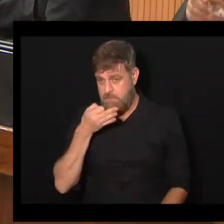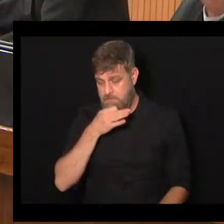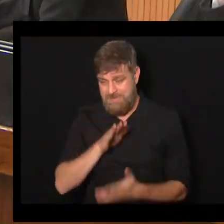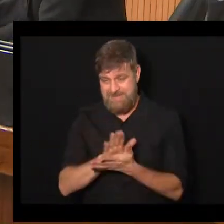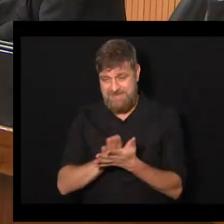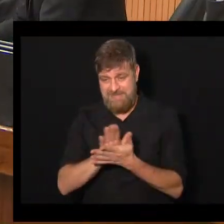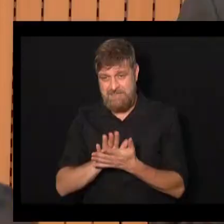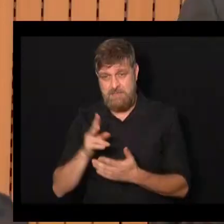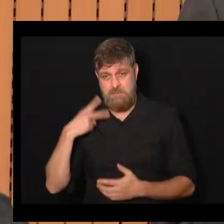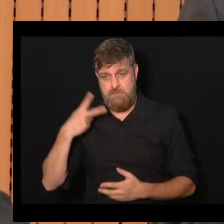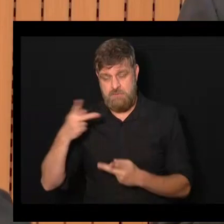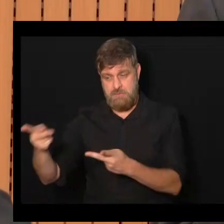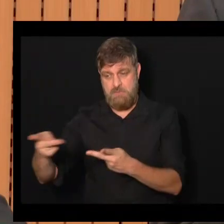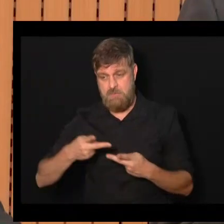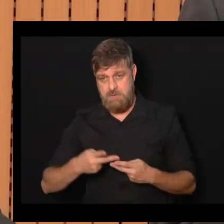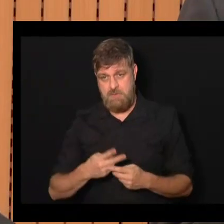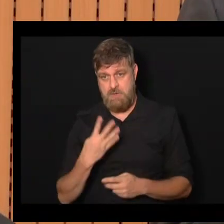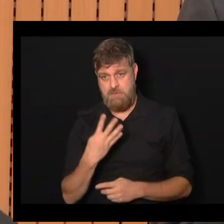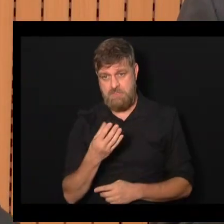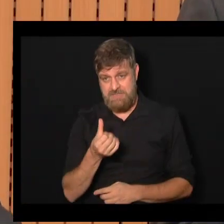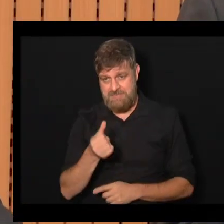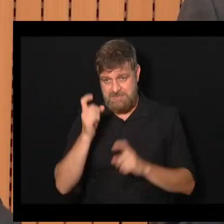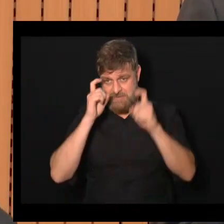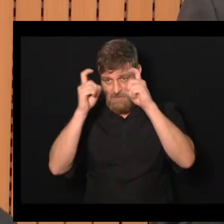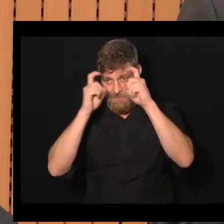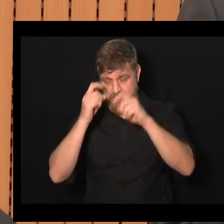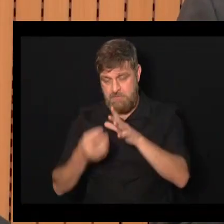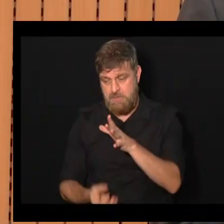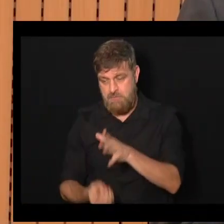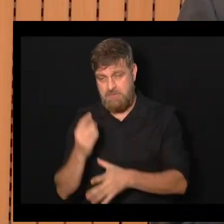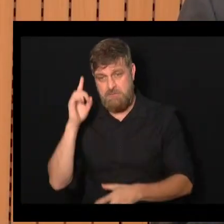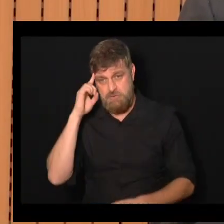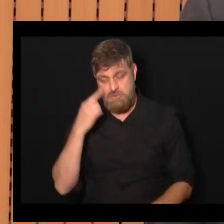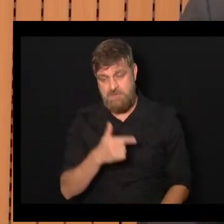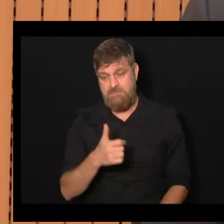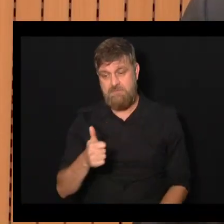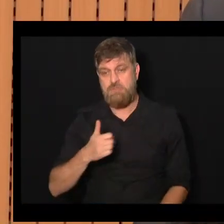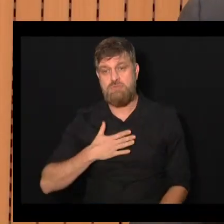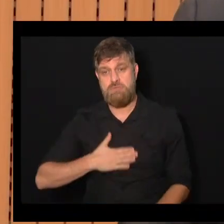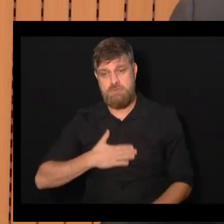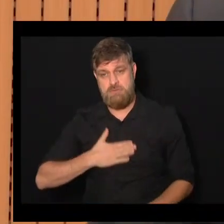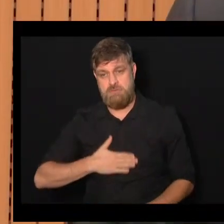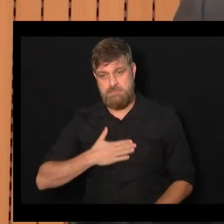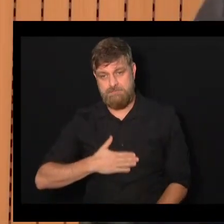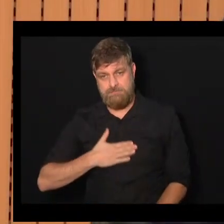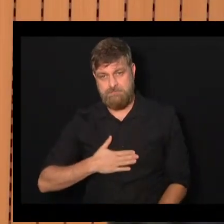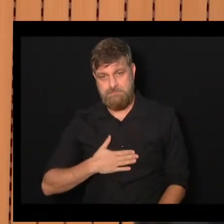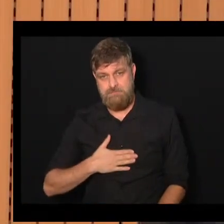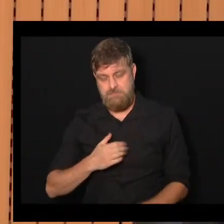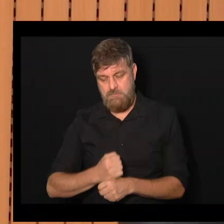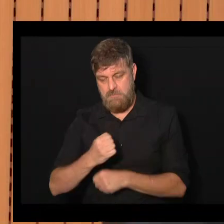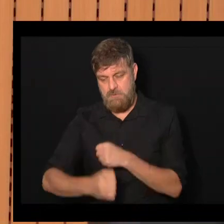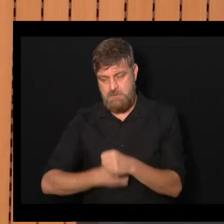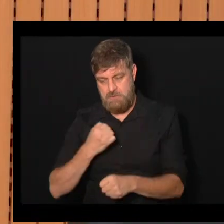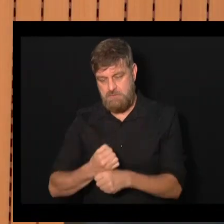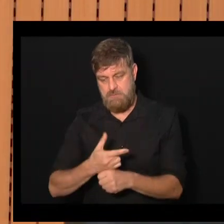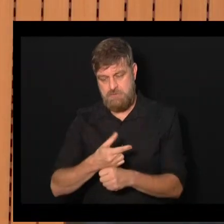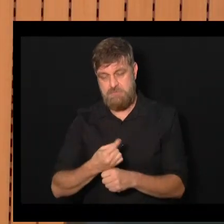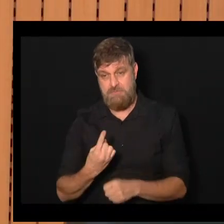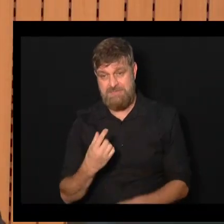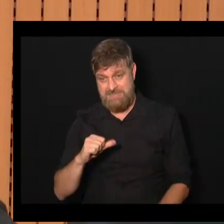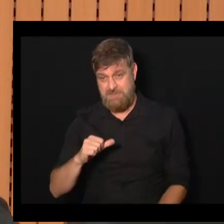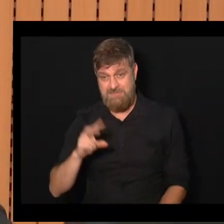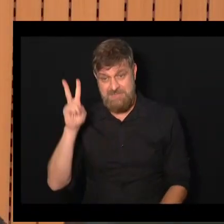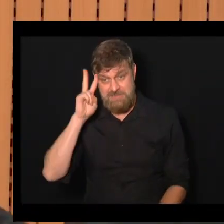senhores vereadores convocados para a 46ª reunião ordinária a ser realizada no dia 21 de agosto de 2019, segunda-feira, às 18 horas,